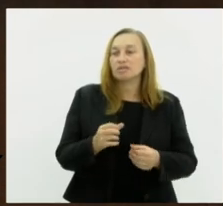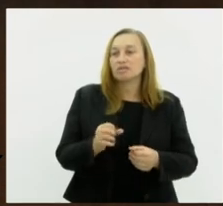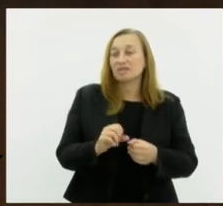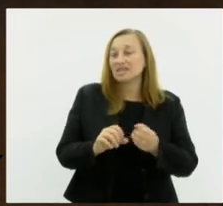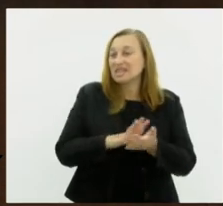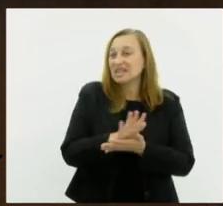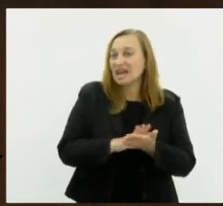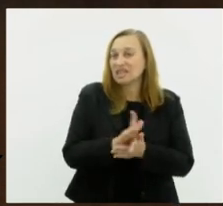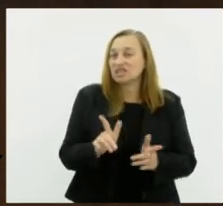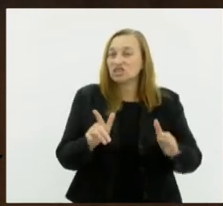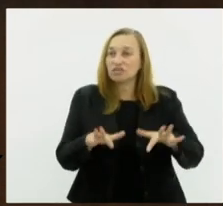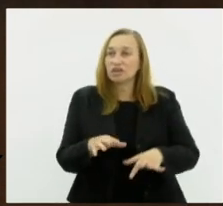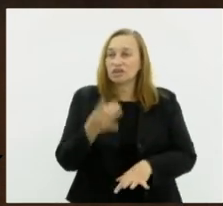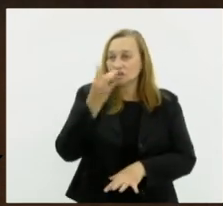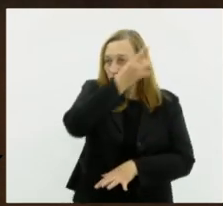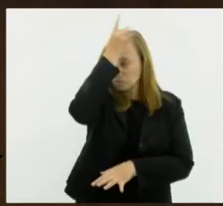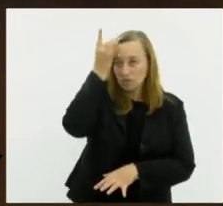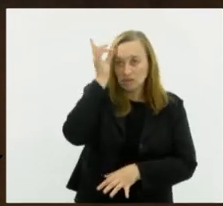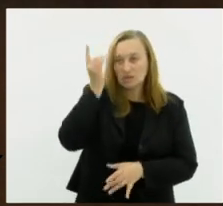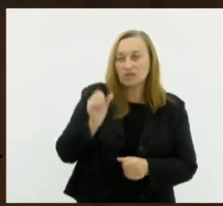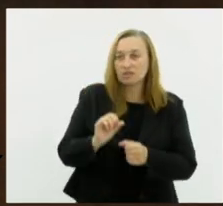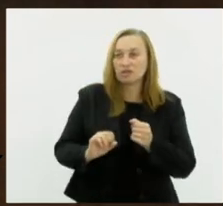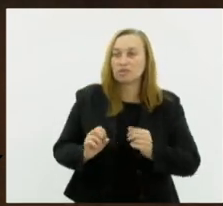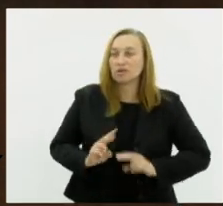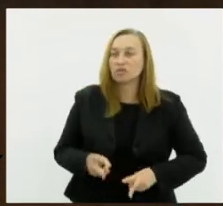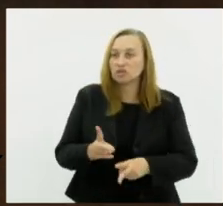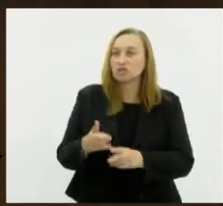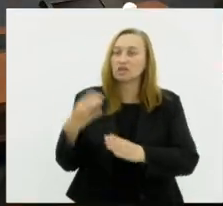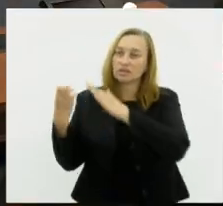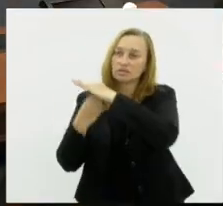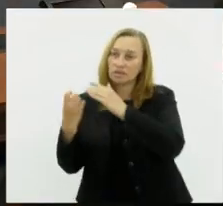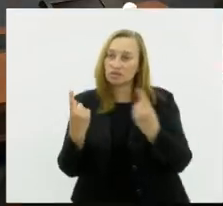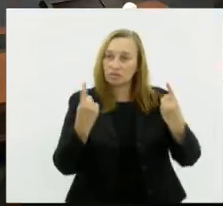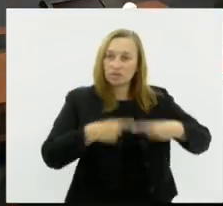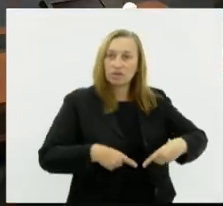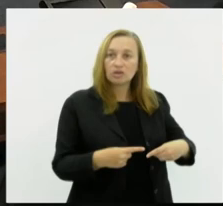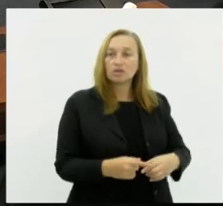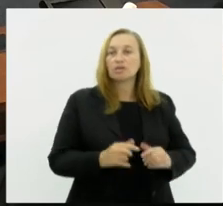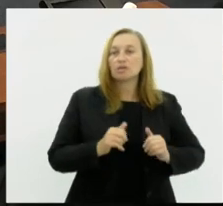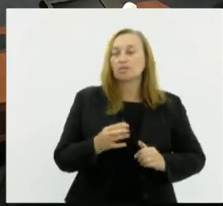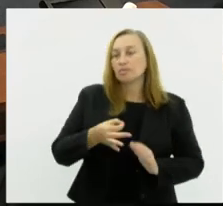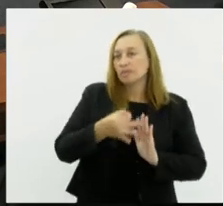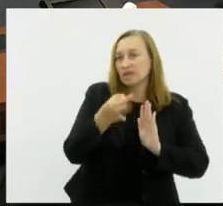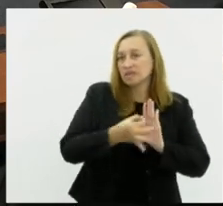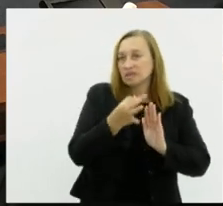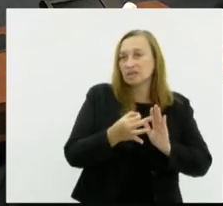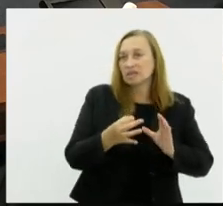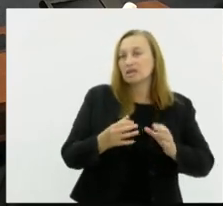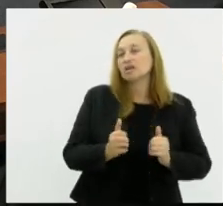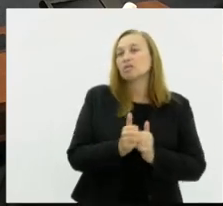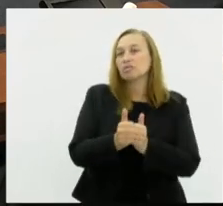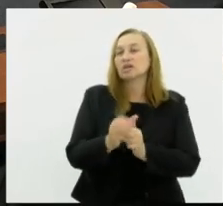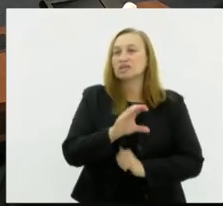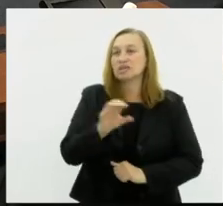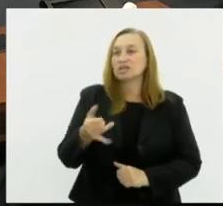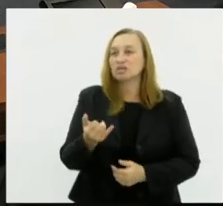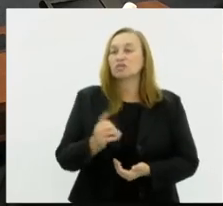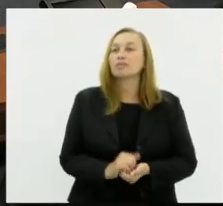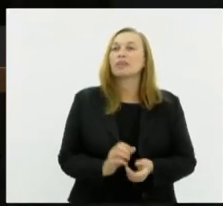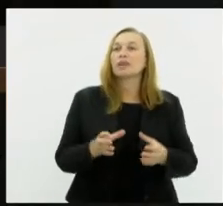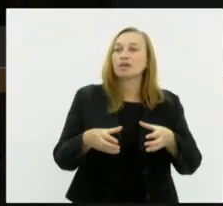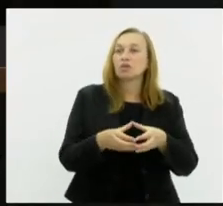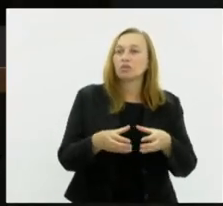que o Espírito Santo já fez para manter as nossas empresas aqui do Rio competitivas. Parecer, acompanha a CCJ. Obrigada. Pela Comissão